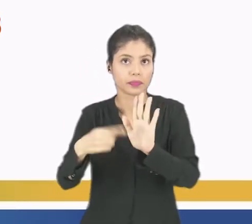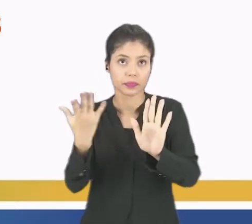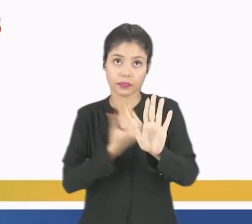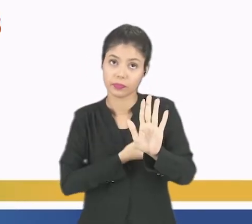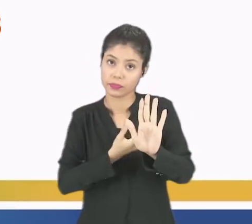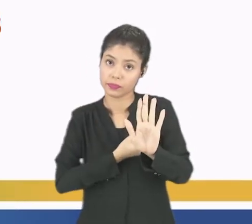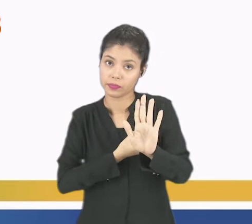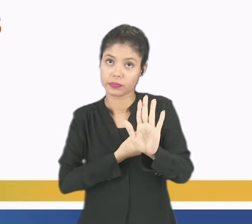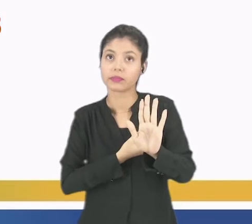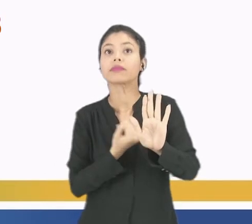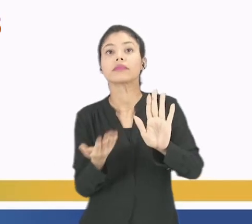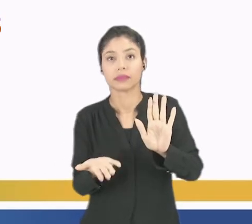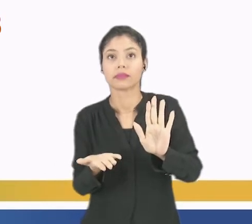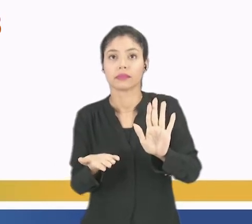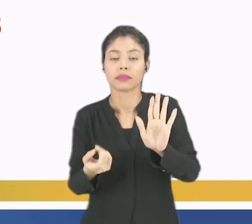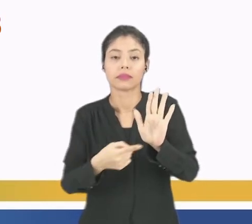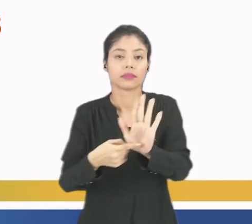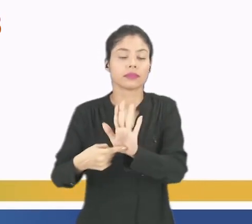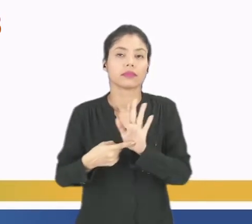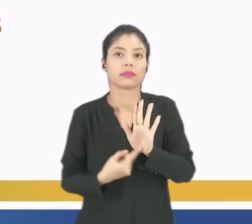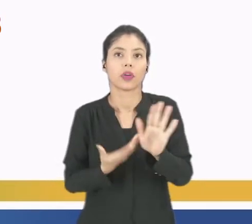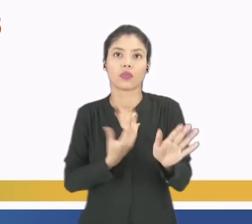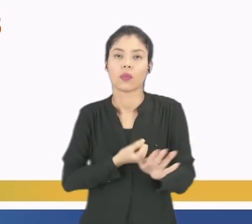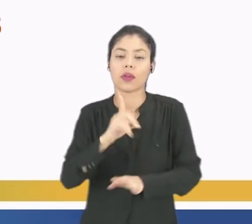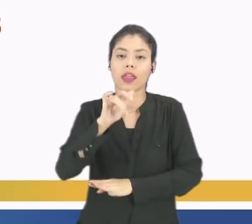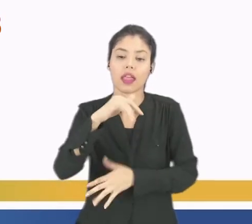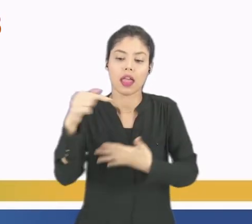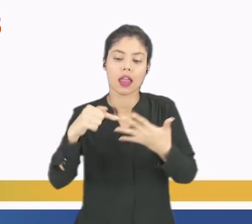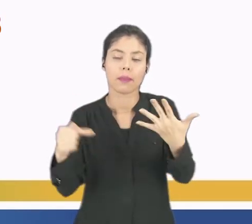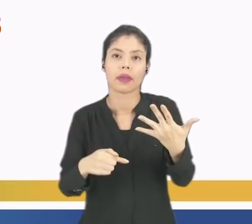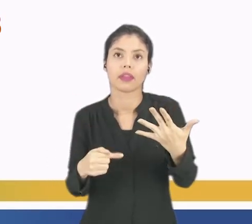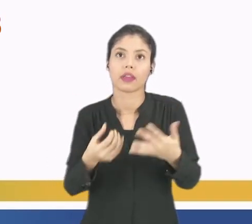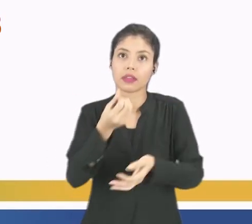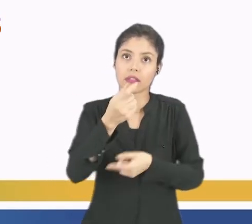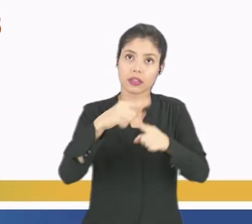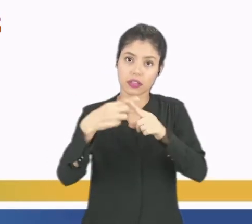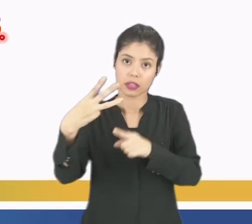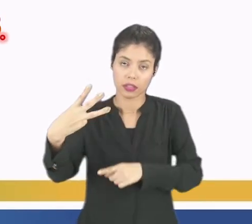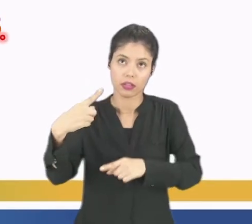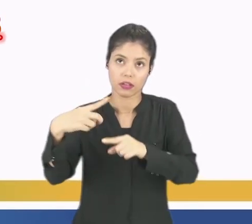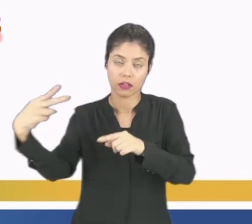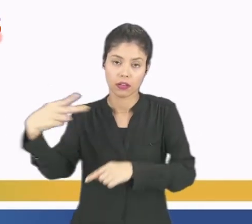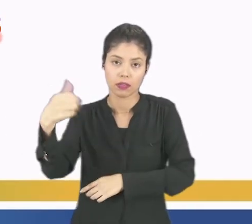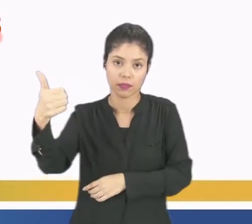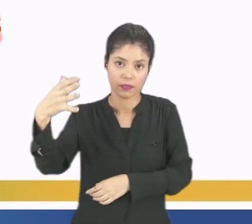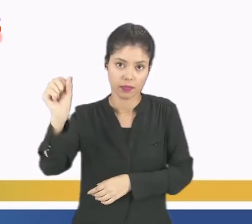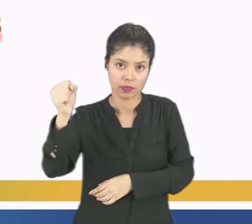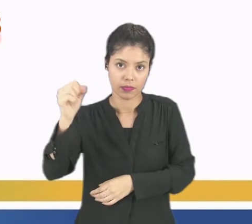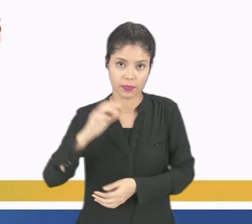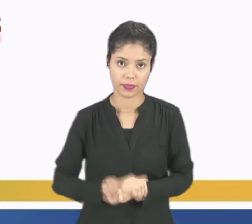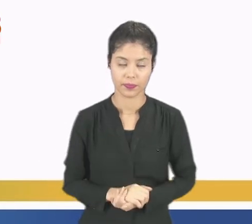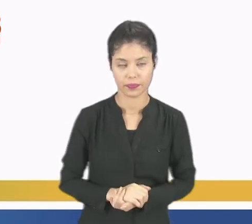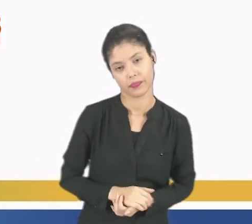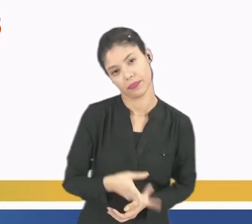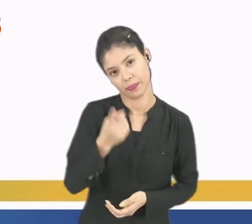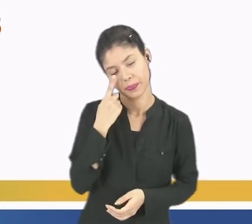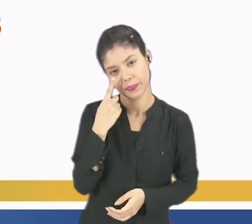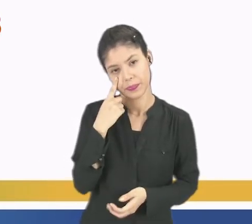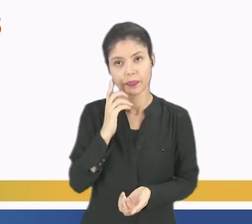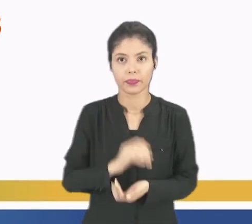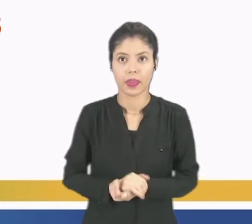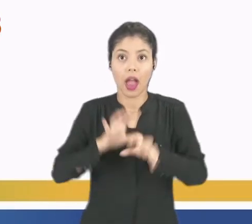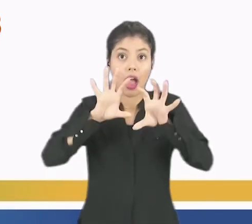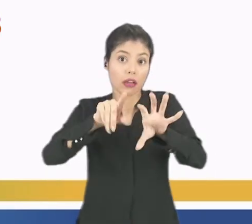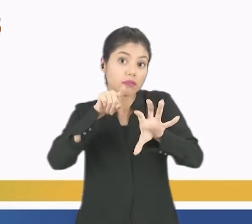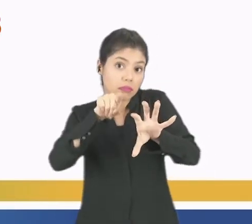casos favoráveis, ou seja, o número de elementos do evento, como 6 vezes 3, que nos dá 18. Então observe,